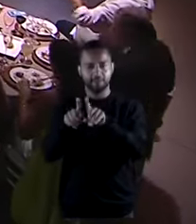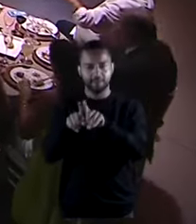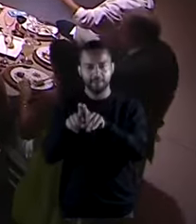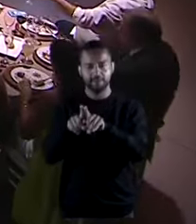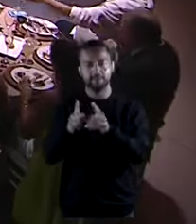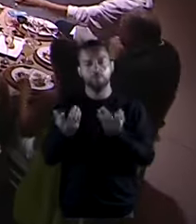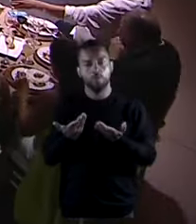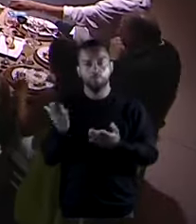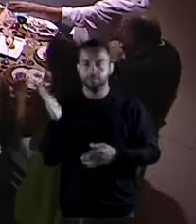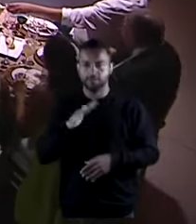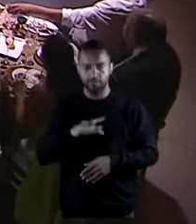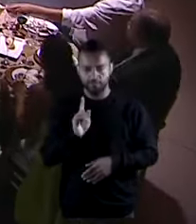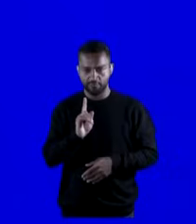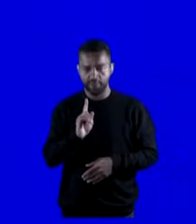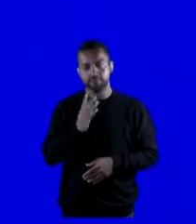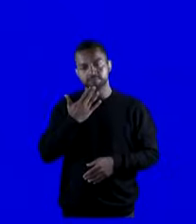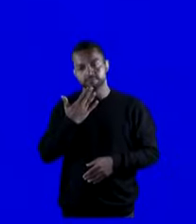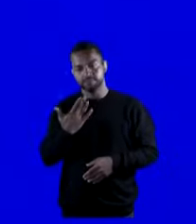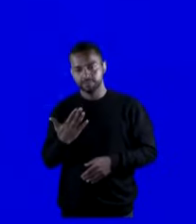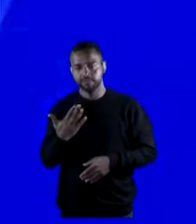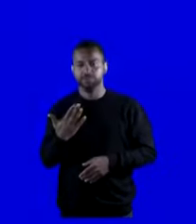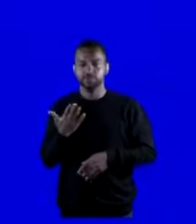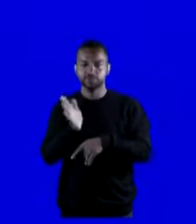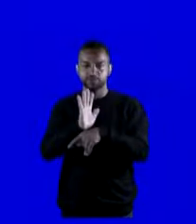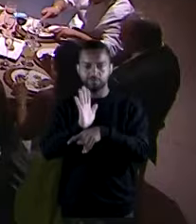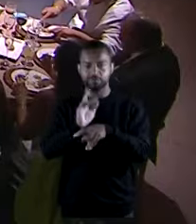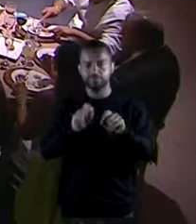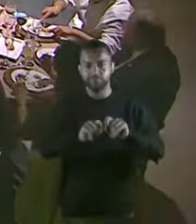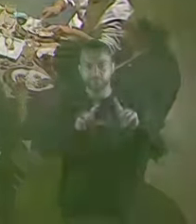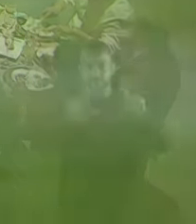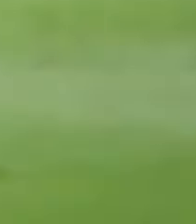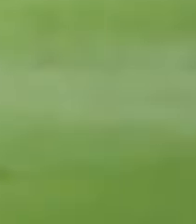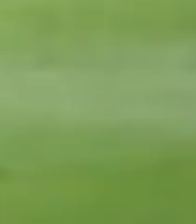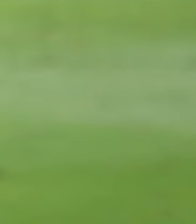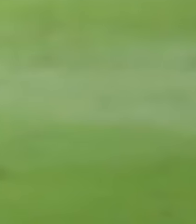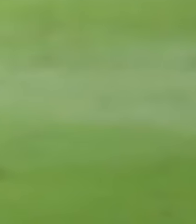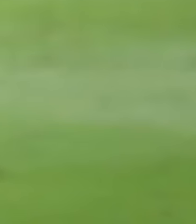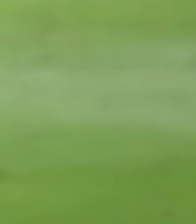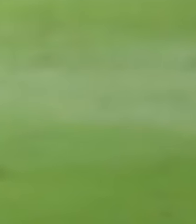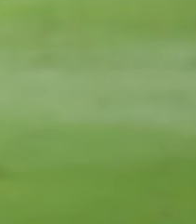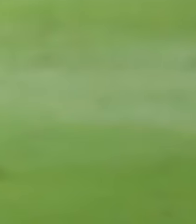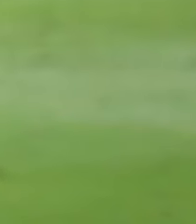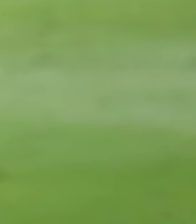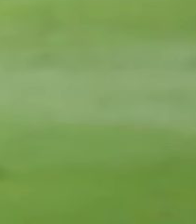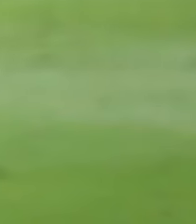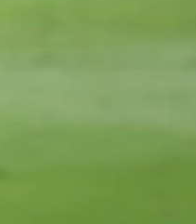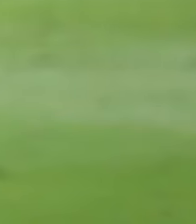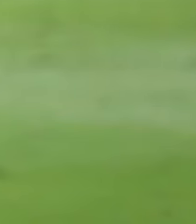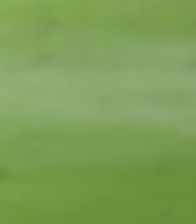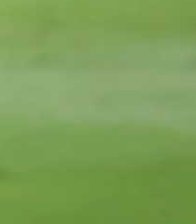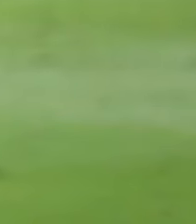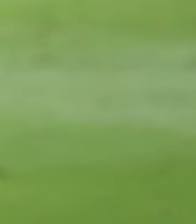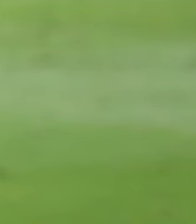não veio, mas enviou um vídeo pra gente. Vamos dar uma olhada. Fala, pessoal do Paulistão, tudo bem? Queria agradecer pelo